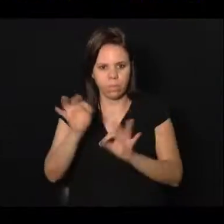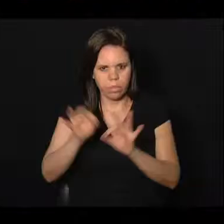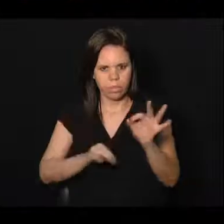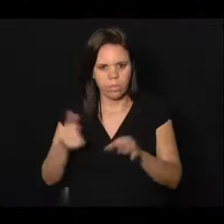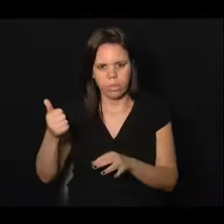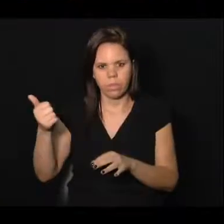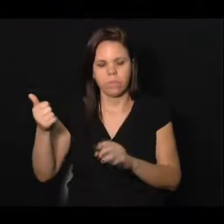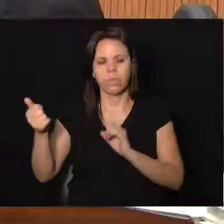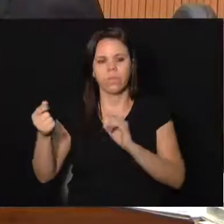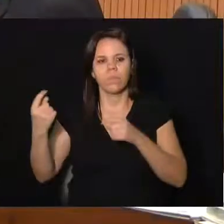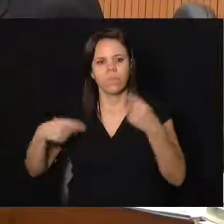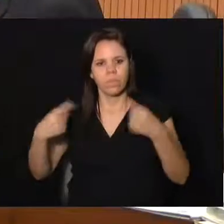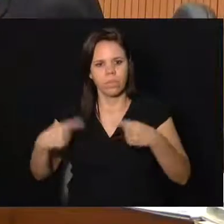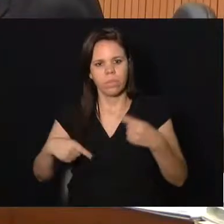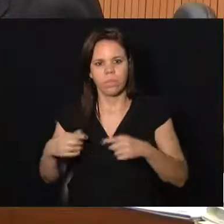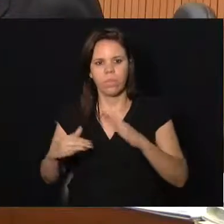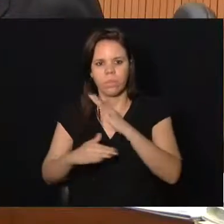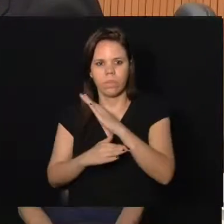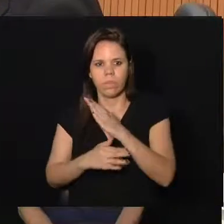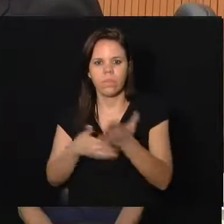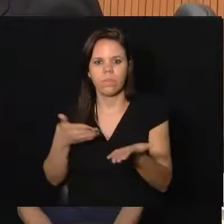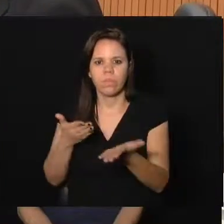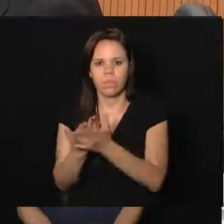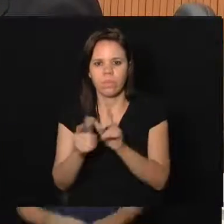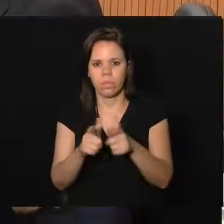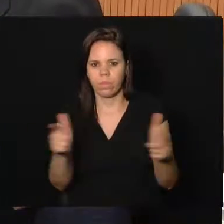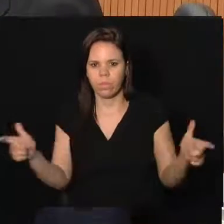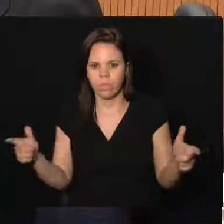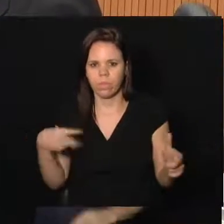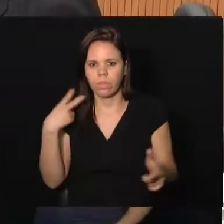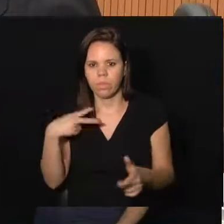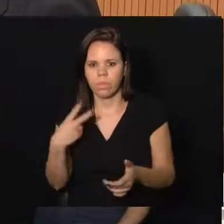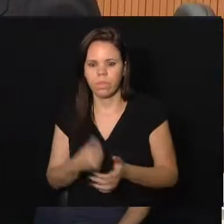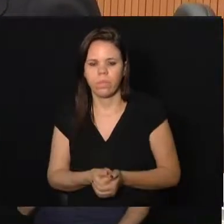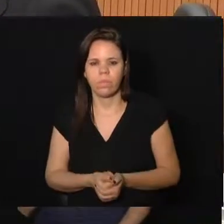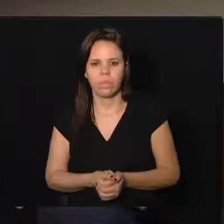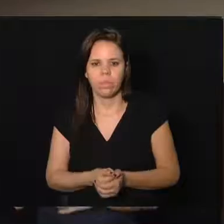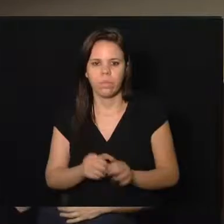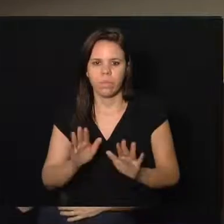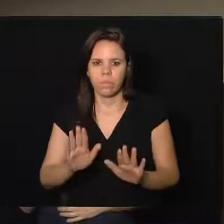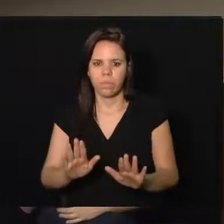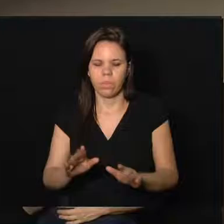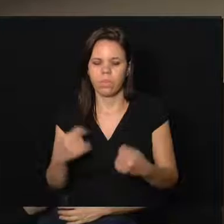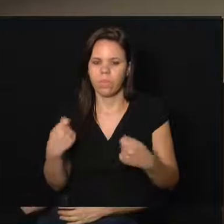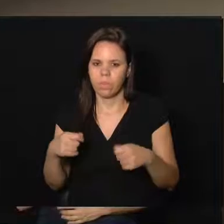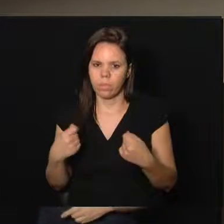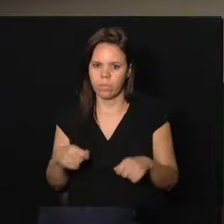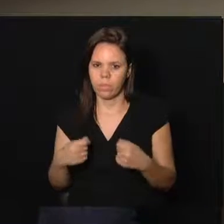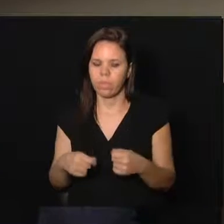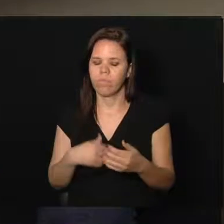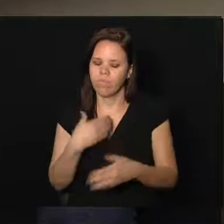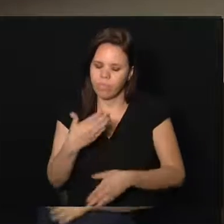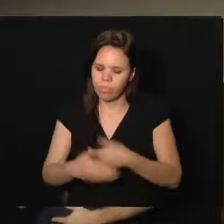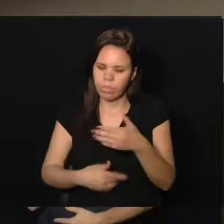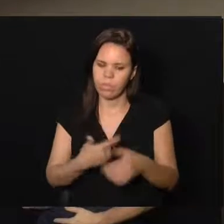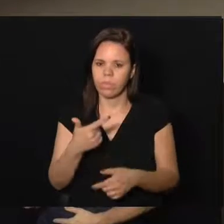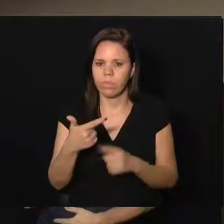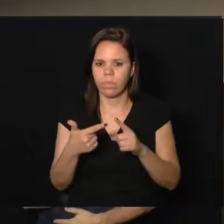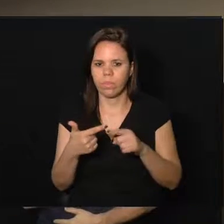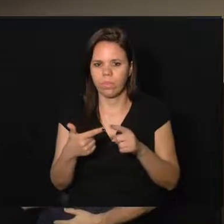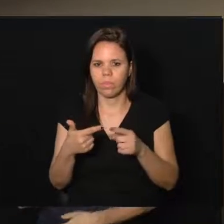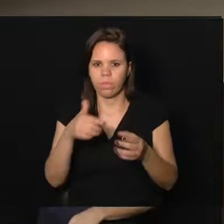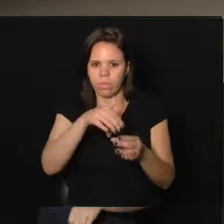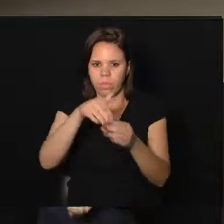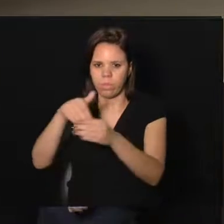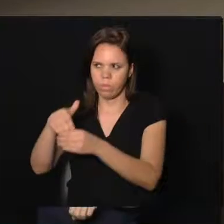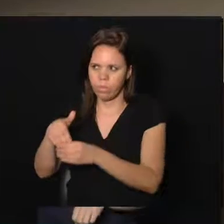primeira discussão na Câmara, foi aprovado pela maioria dos vereadores, porém deverá passar por uma segunda votação para